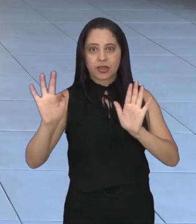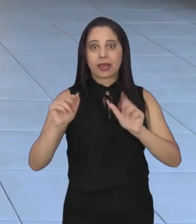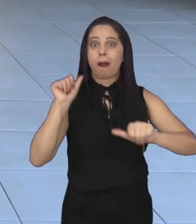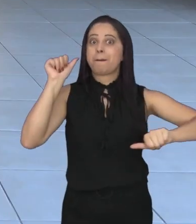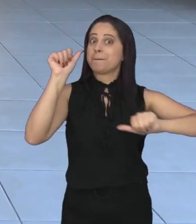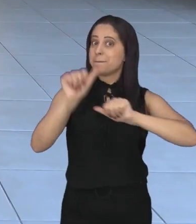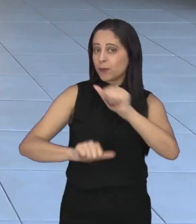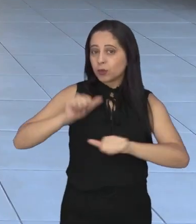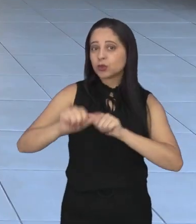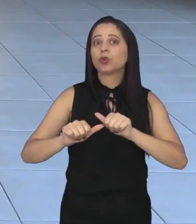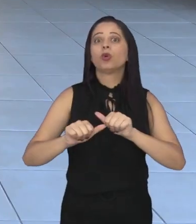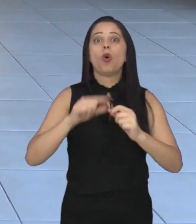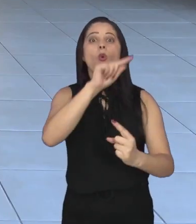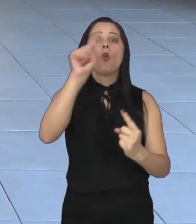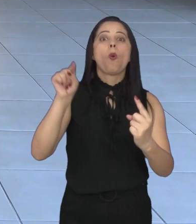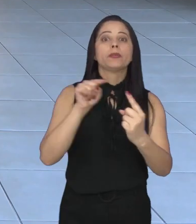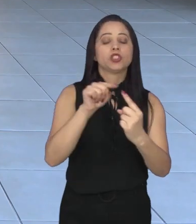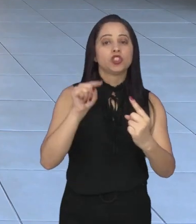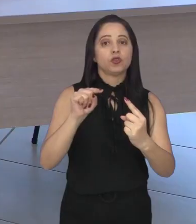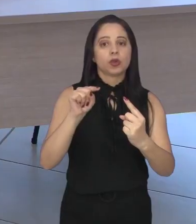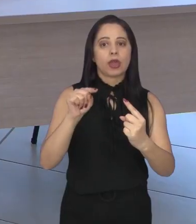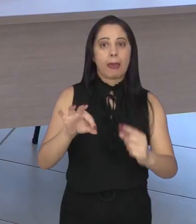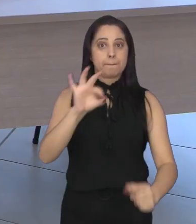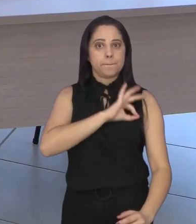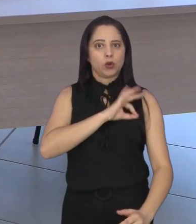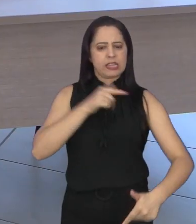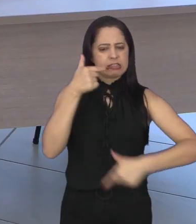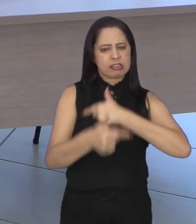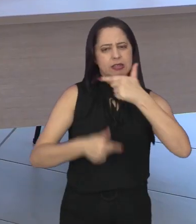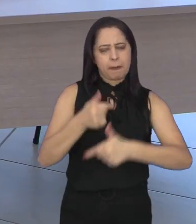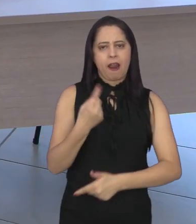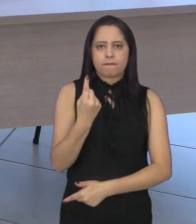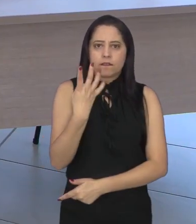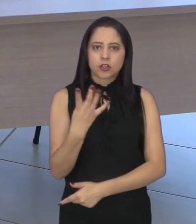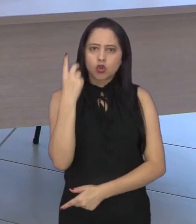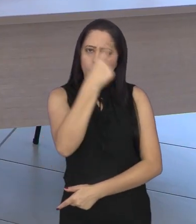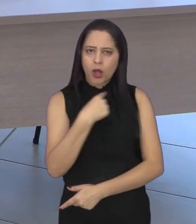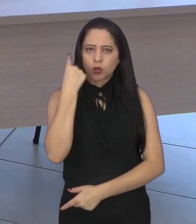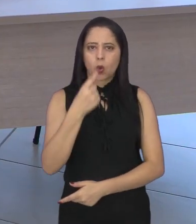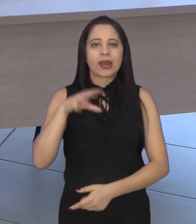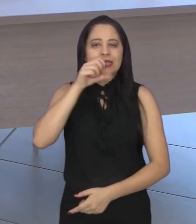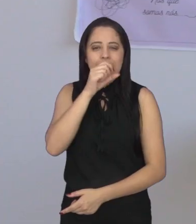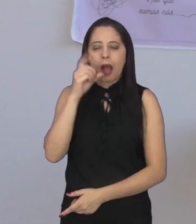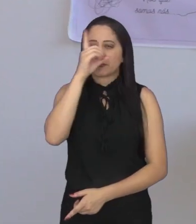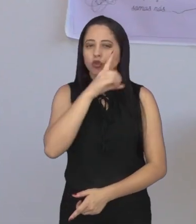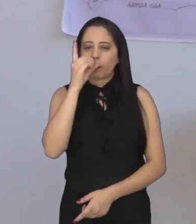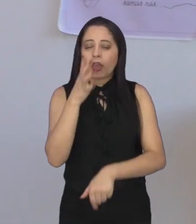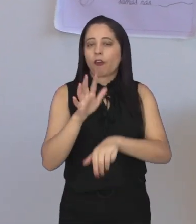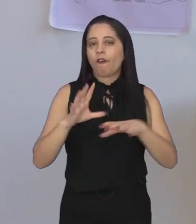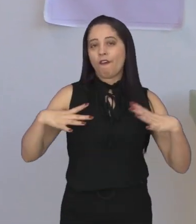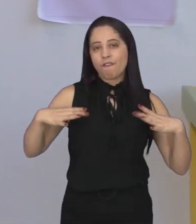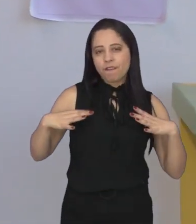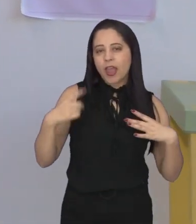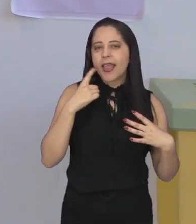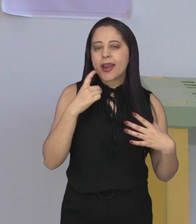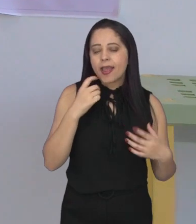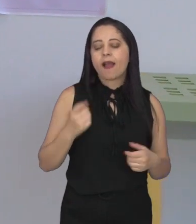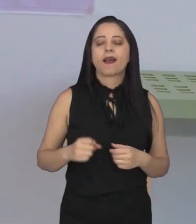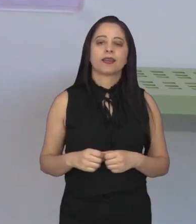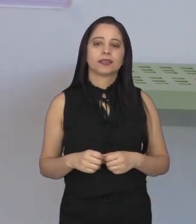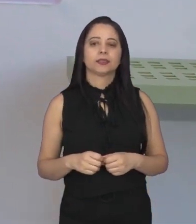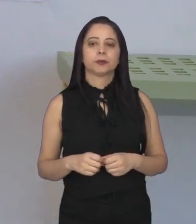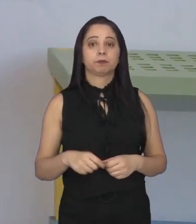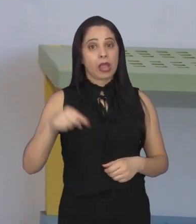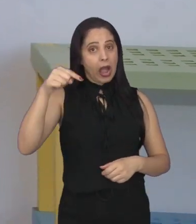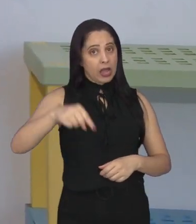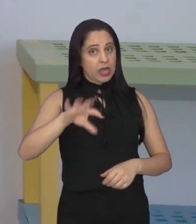locais atendam 24 horas por dia, inclusive aos feriados e finais de semana. E aqui na Delegacia da Mulher de São